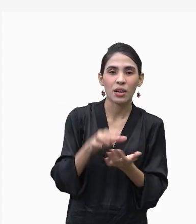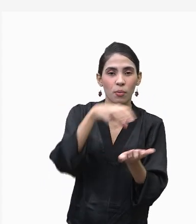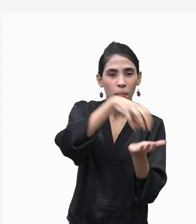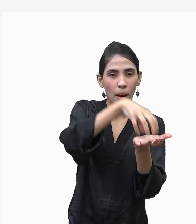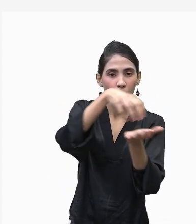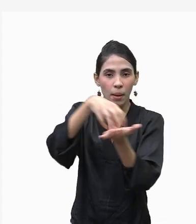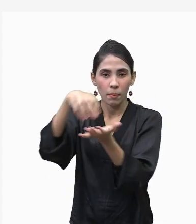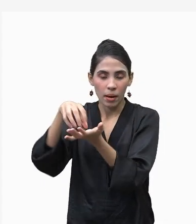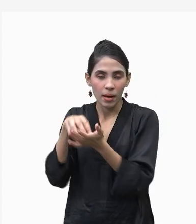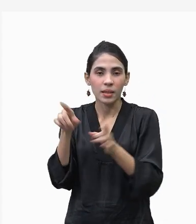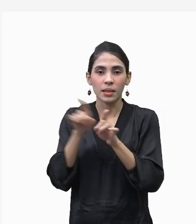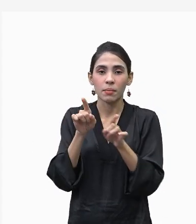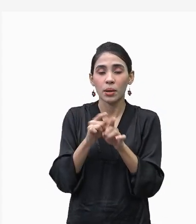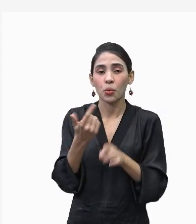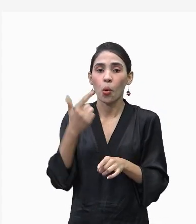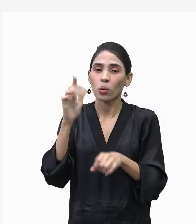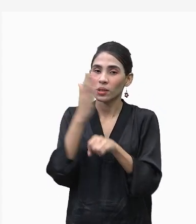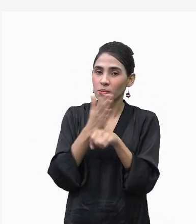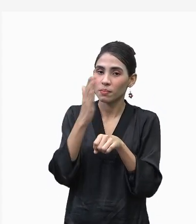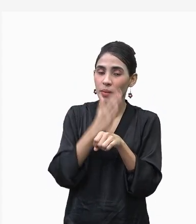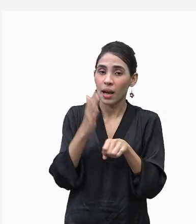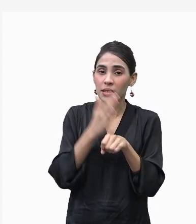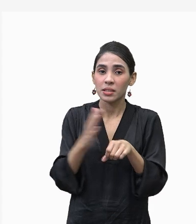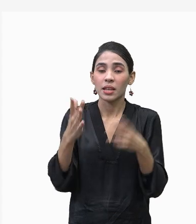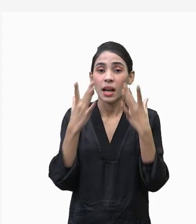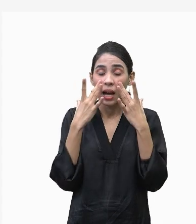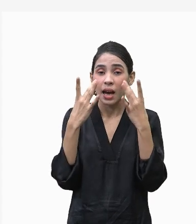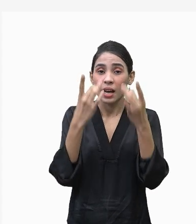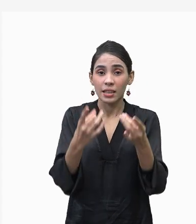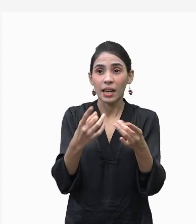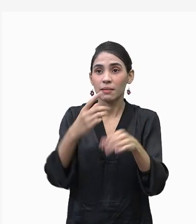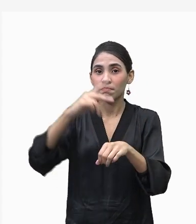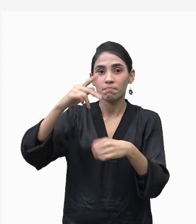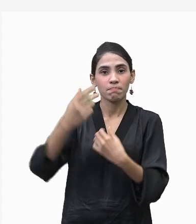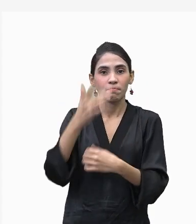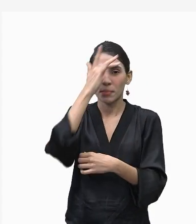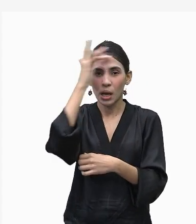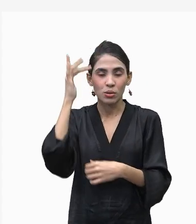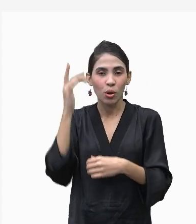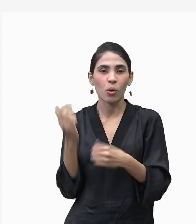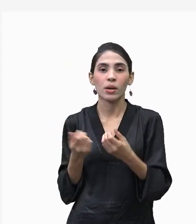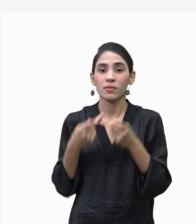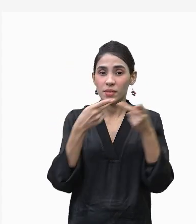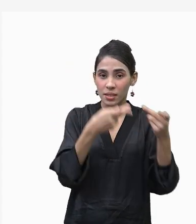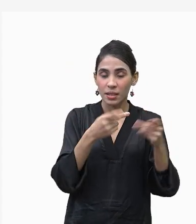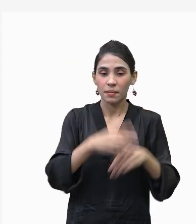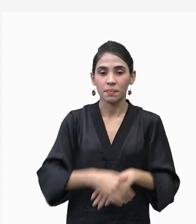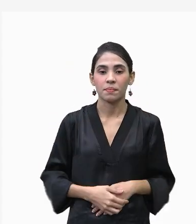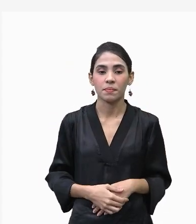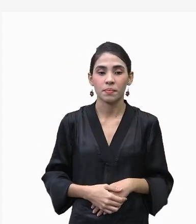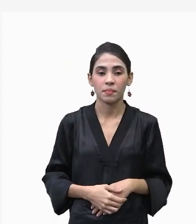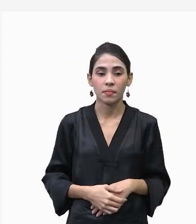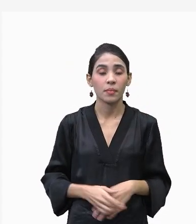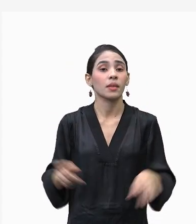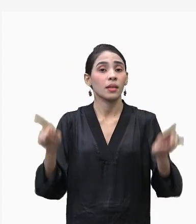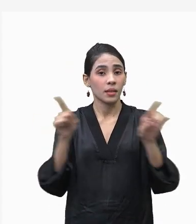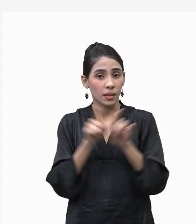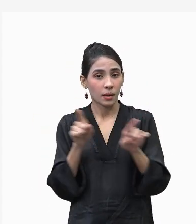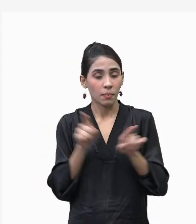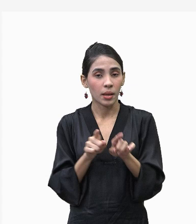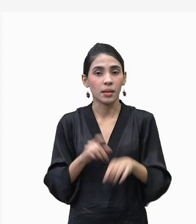outras atividades que atraem pessoas do mundo todo. No que diz respeito aos